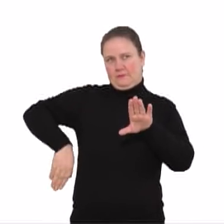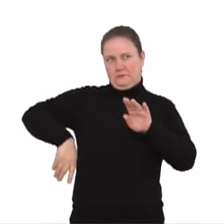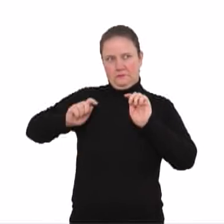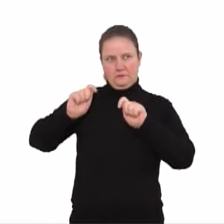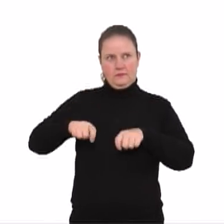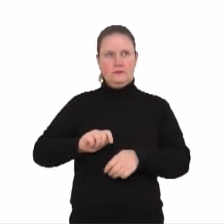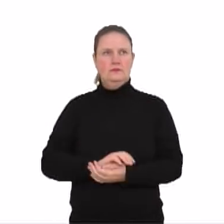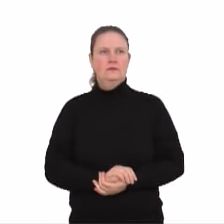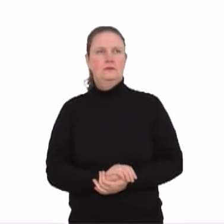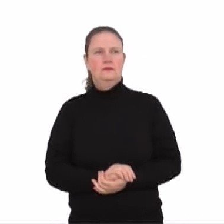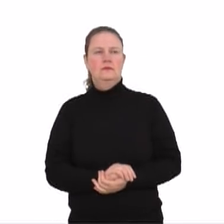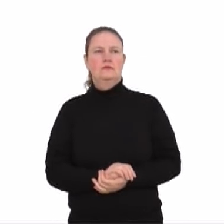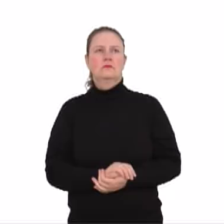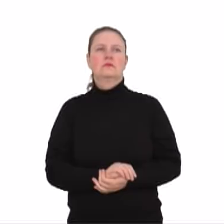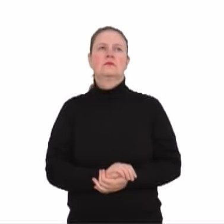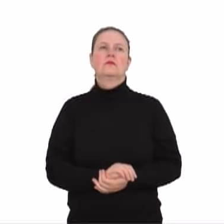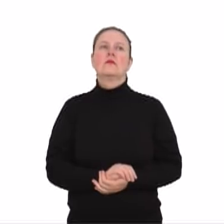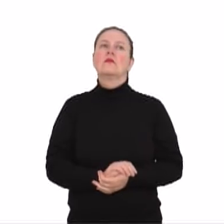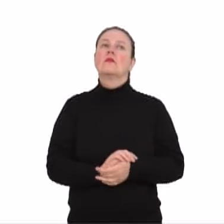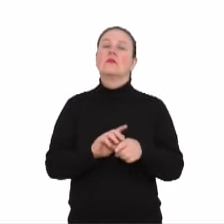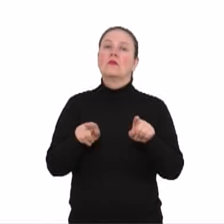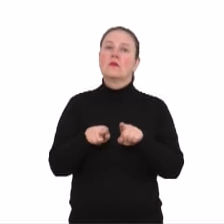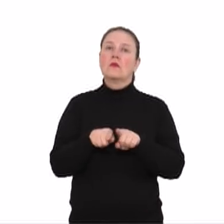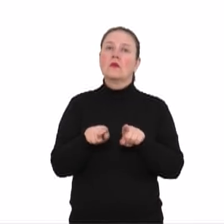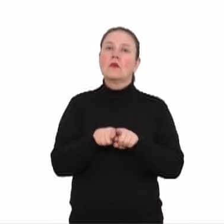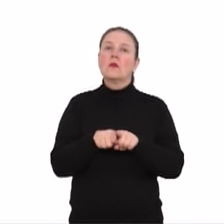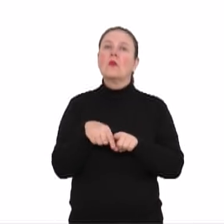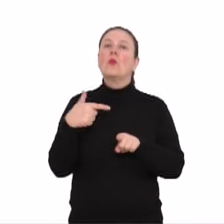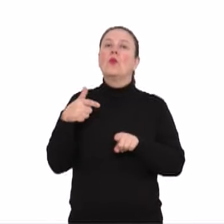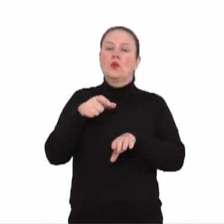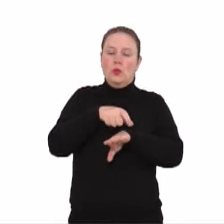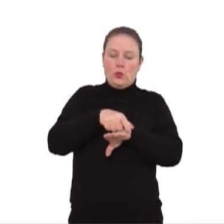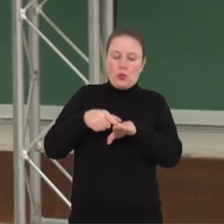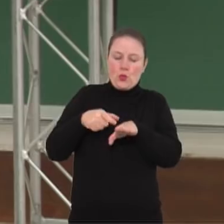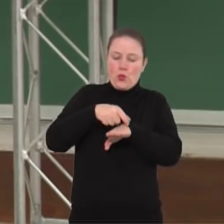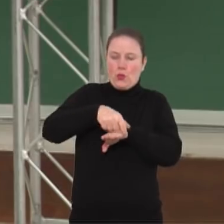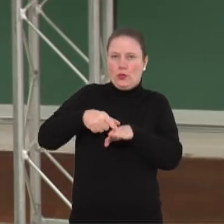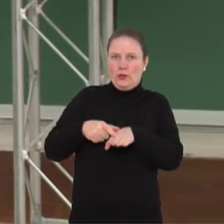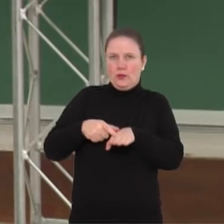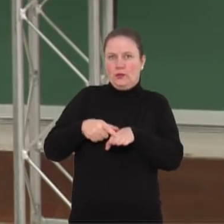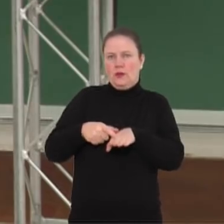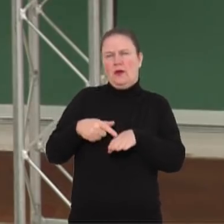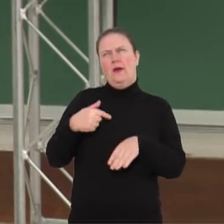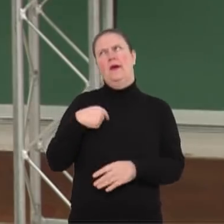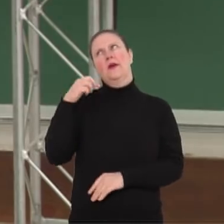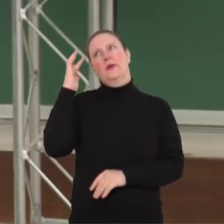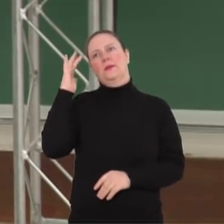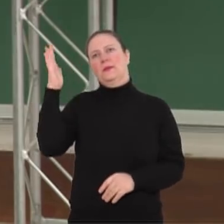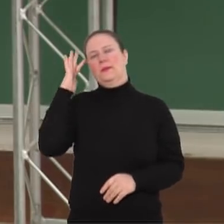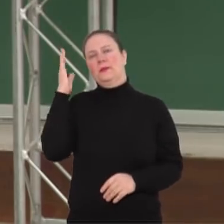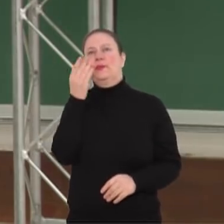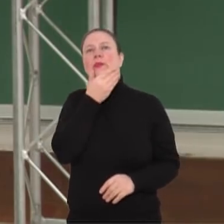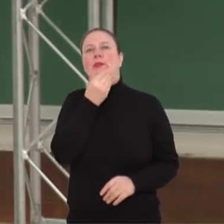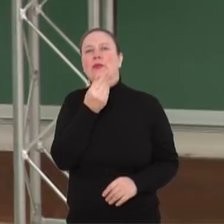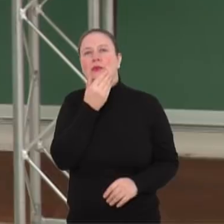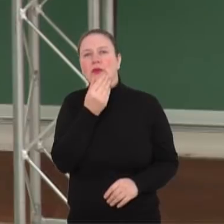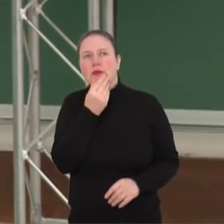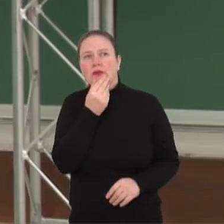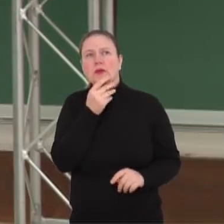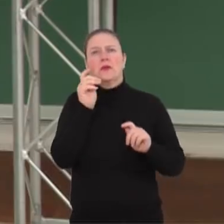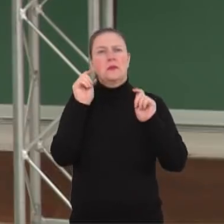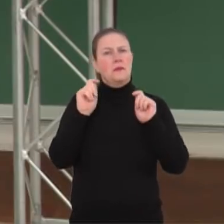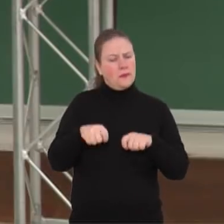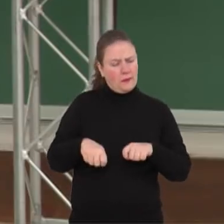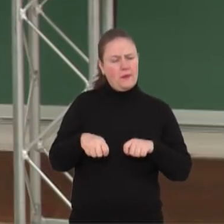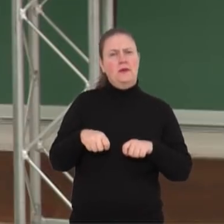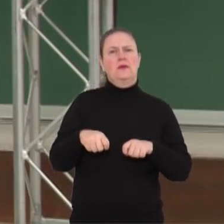sandals, o que será isso? São as sandálias. Ah, mas eu imaginei uma sandália masculina. Não tem problema, o nome é o